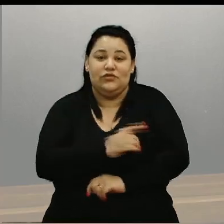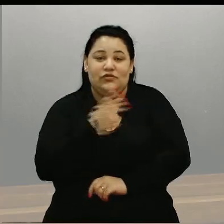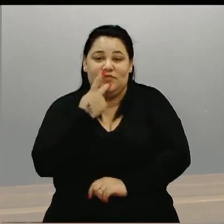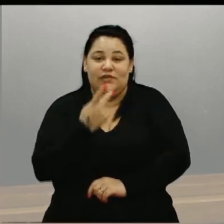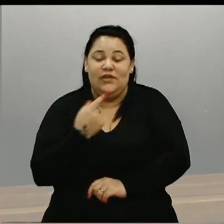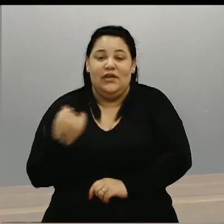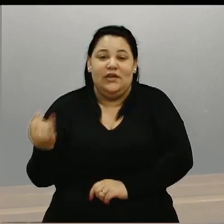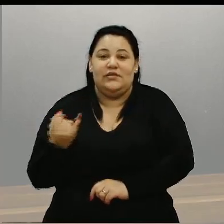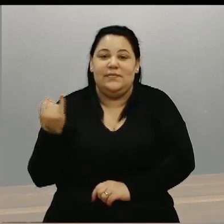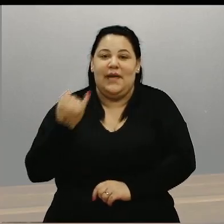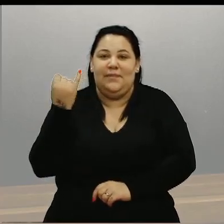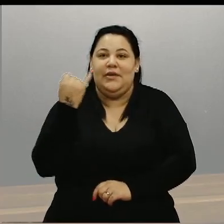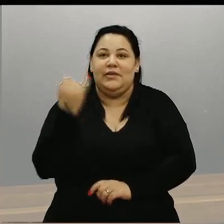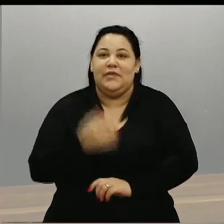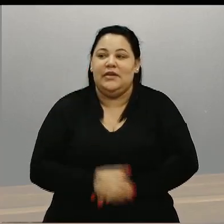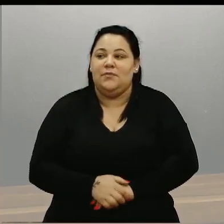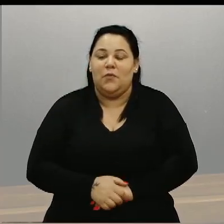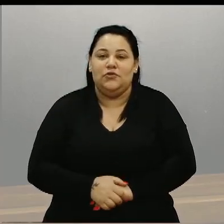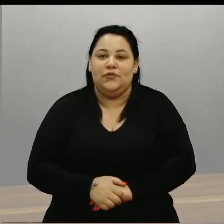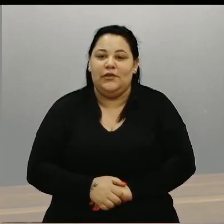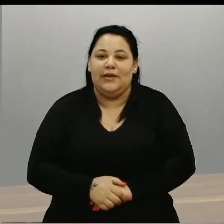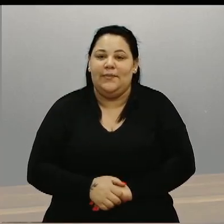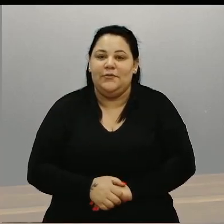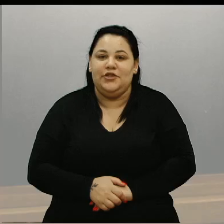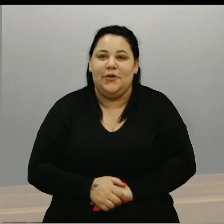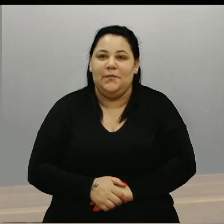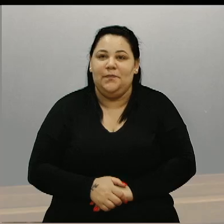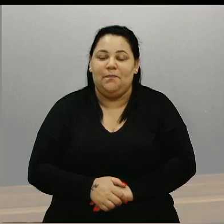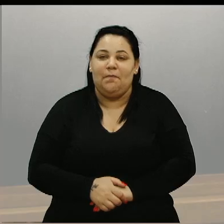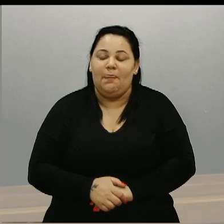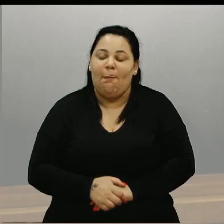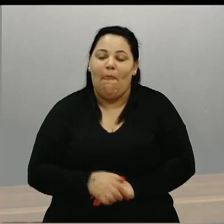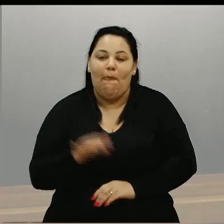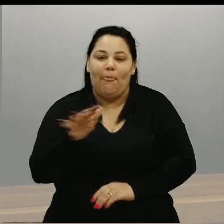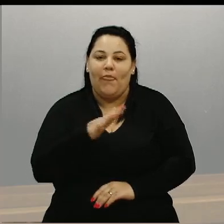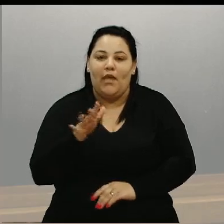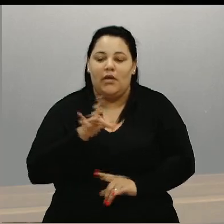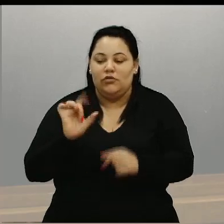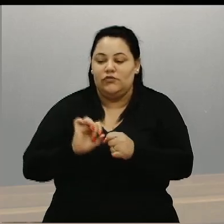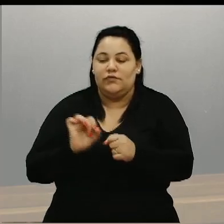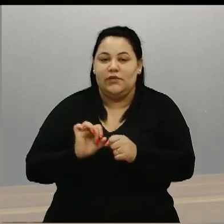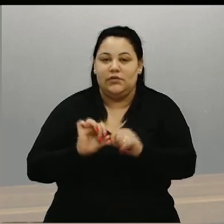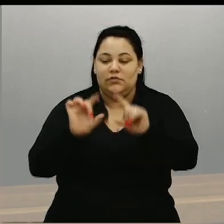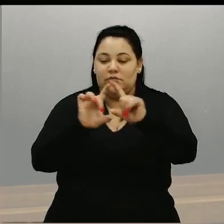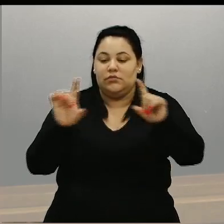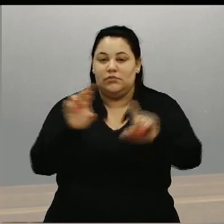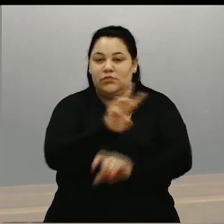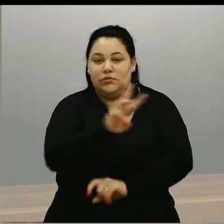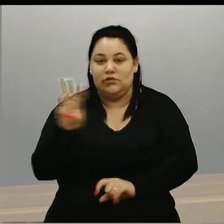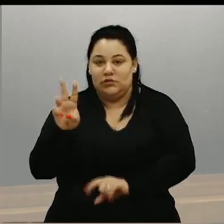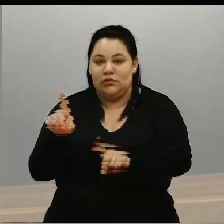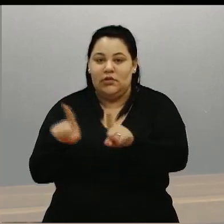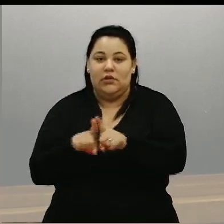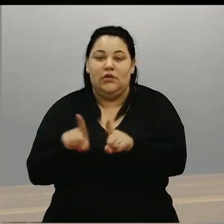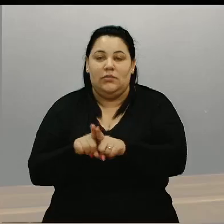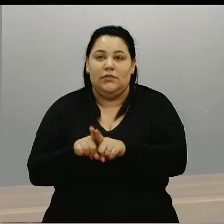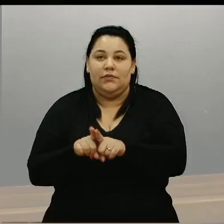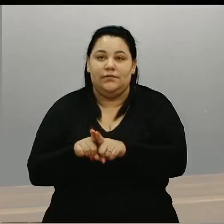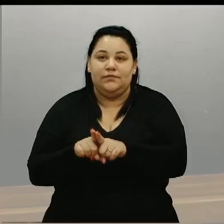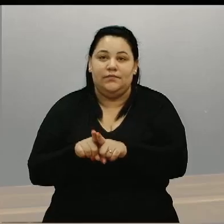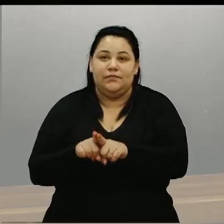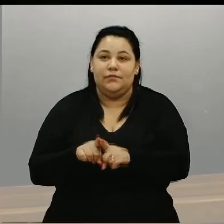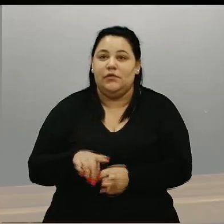nos corredores muitas vezes a gente faz o link para trabalhar depois em sala de aula conhecendo a